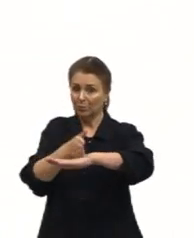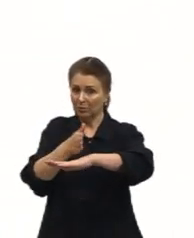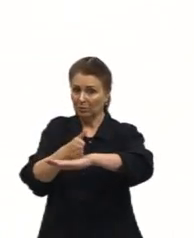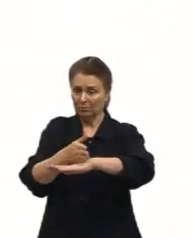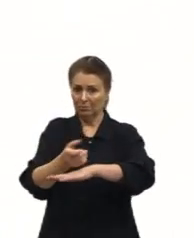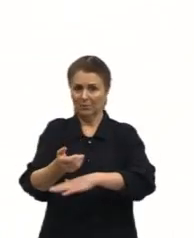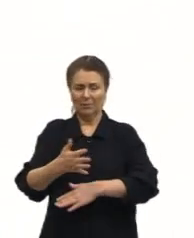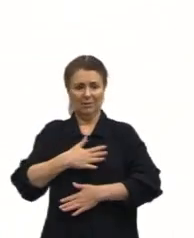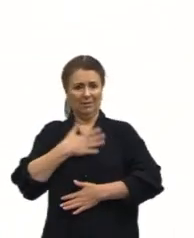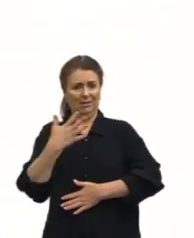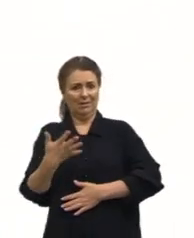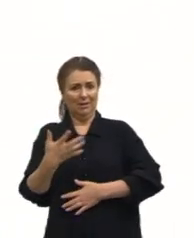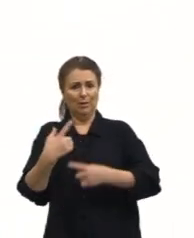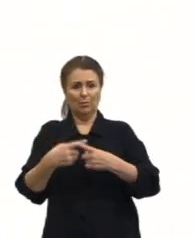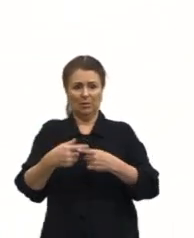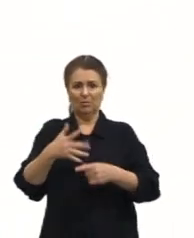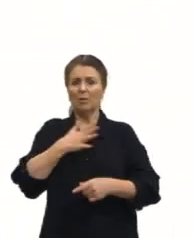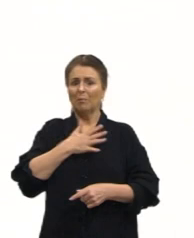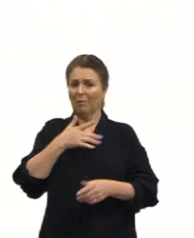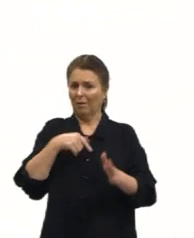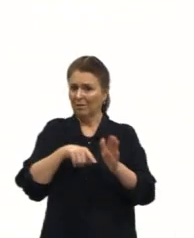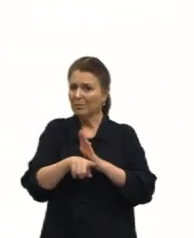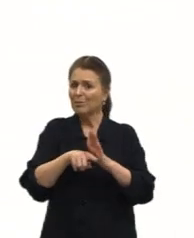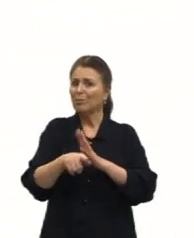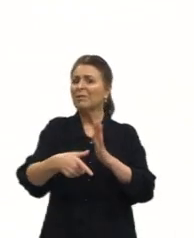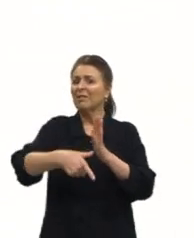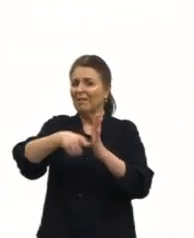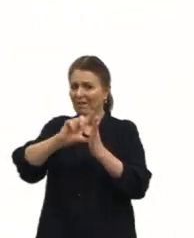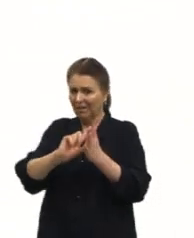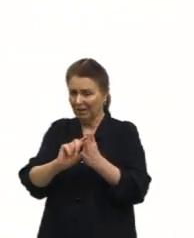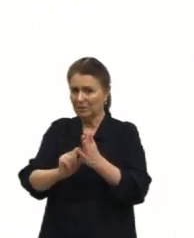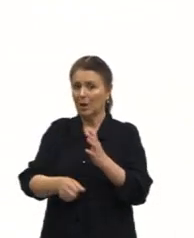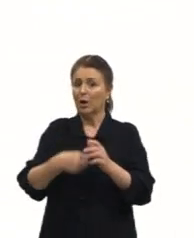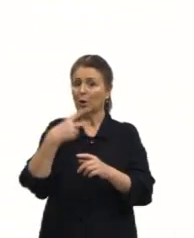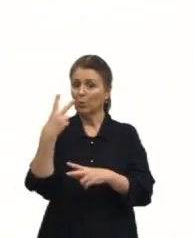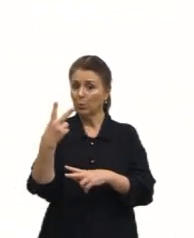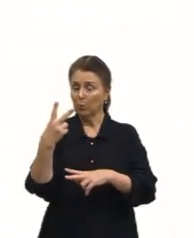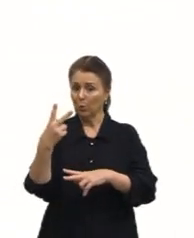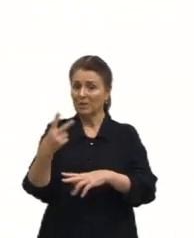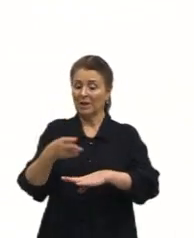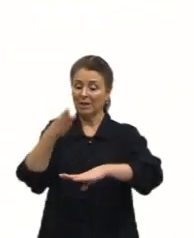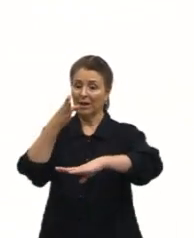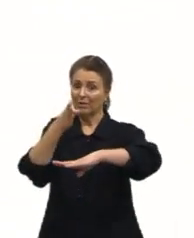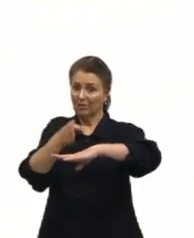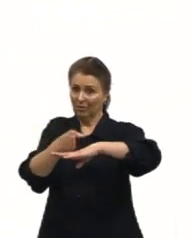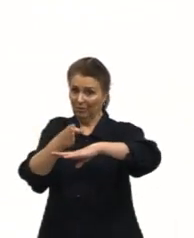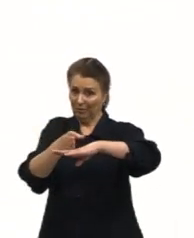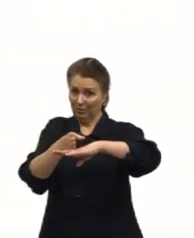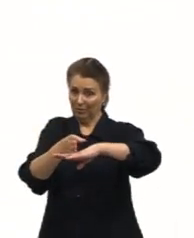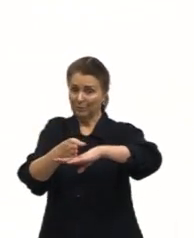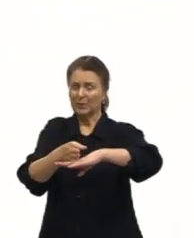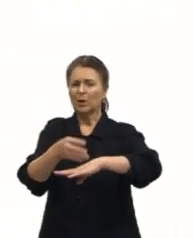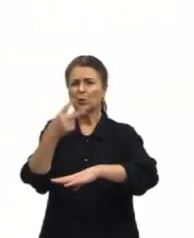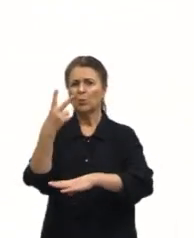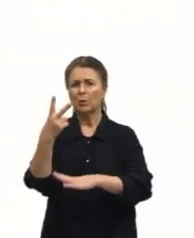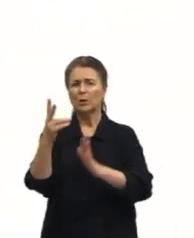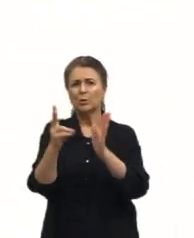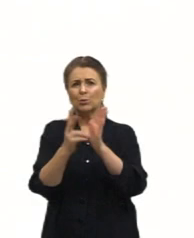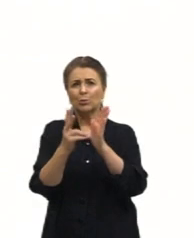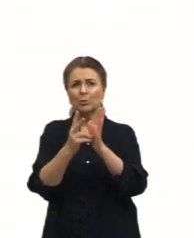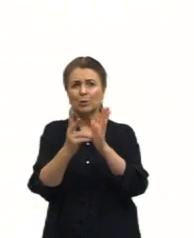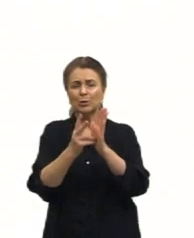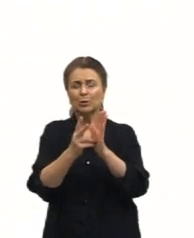surpreso que antigamente costumava cair mais duas questões sobre a idade média duas sobre povos indígenas e duas